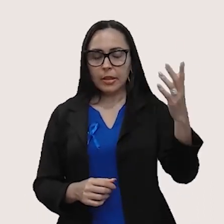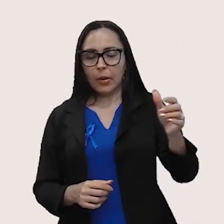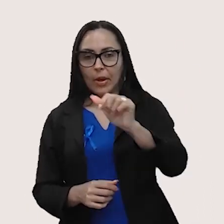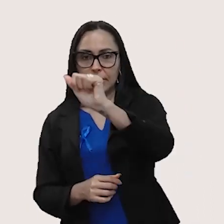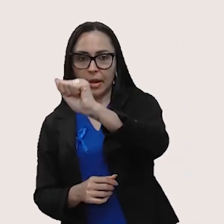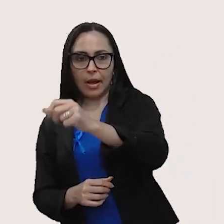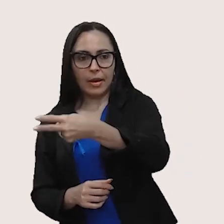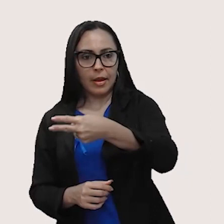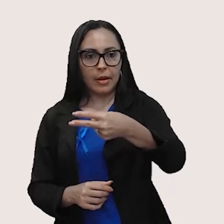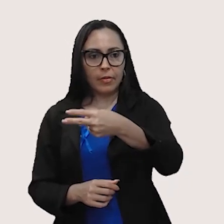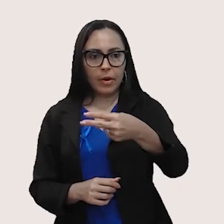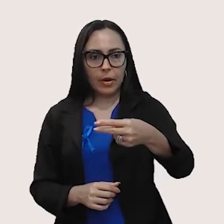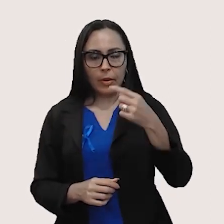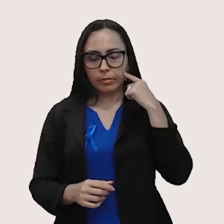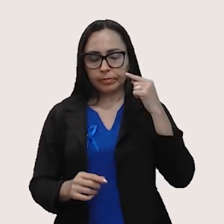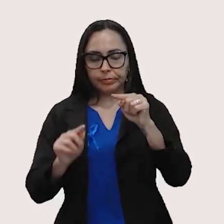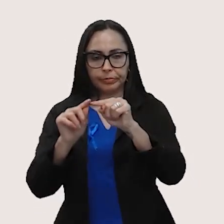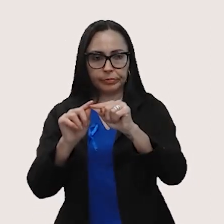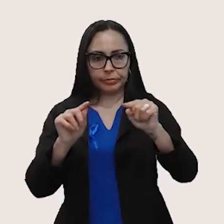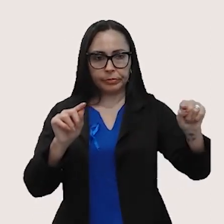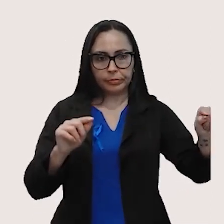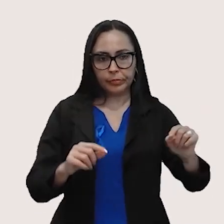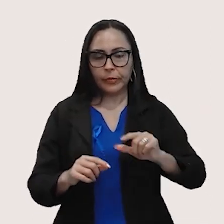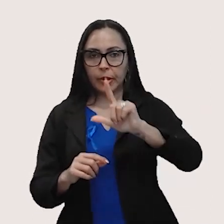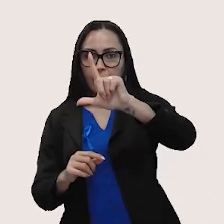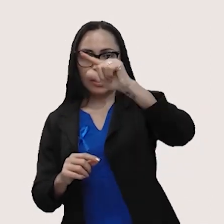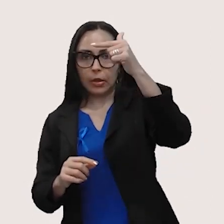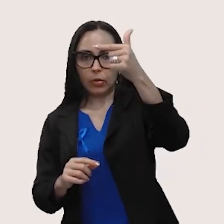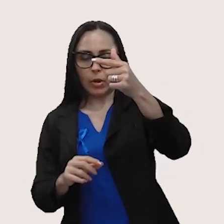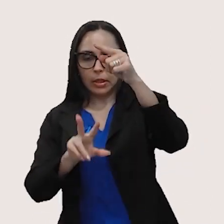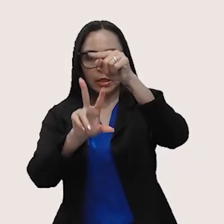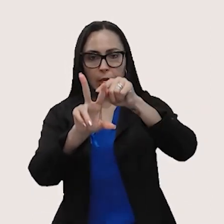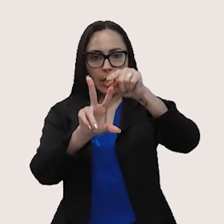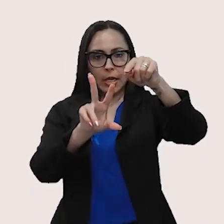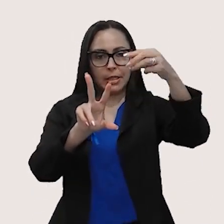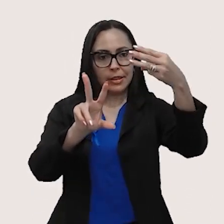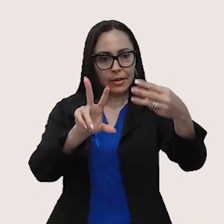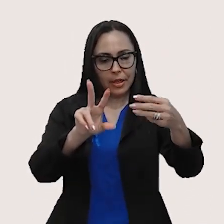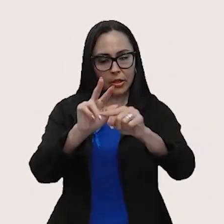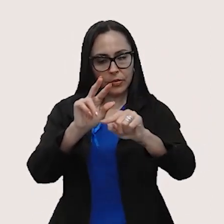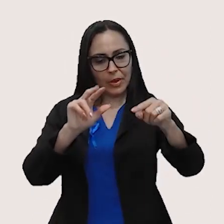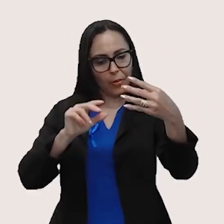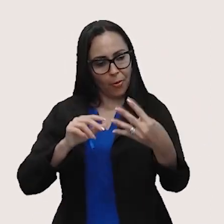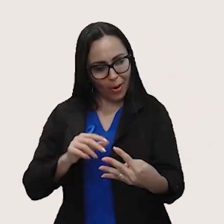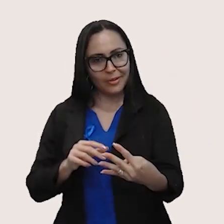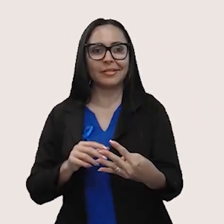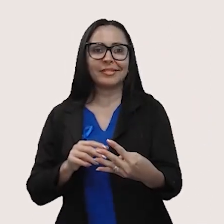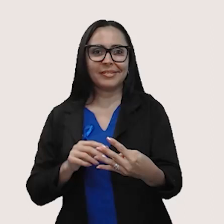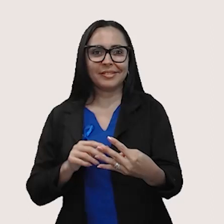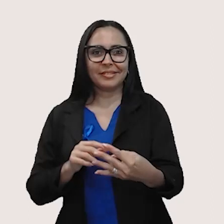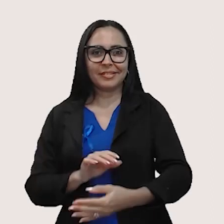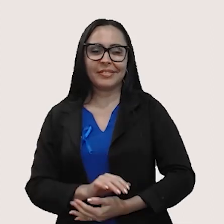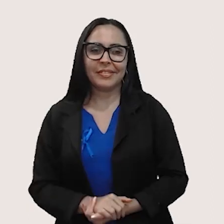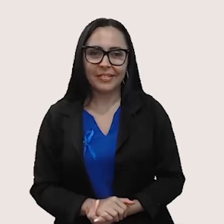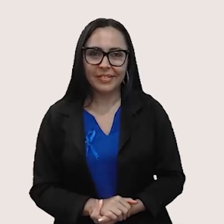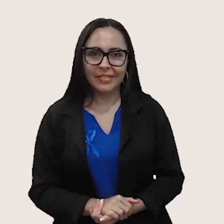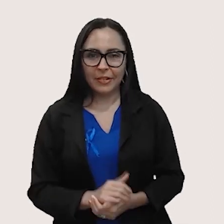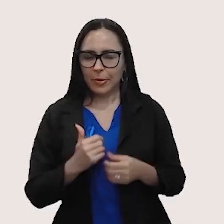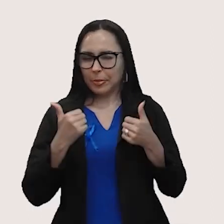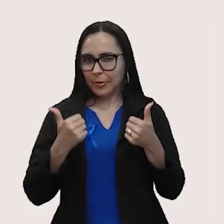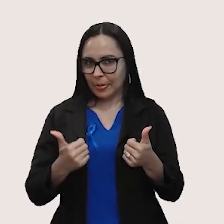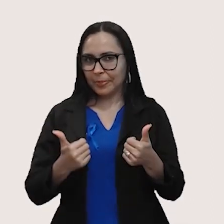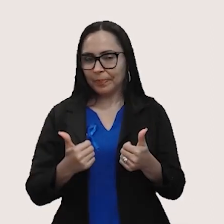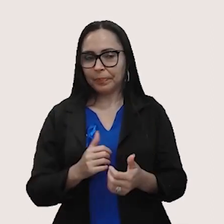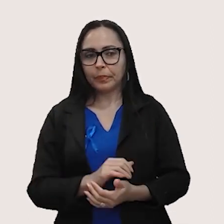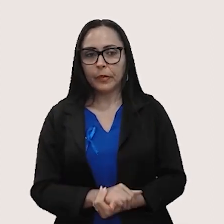ó. L ao quadrado raiz de 3, e eu vou colocar aqui sobre 4. Muito bem. Galera,